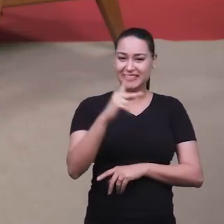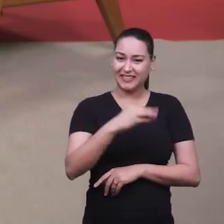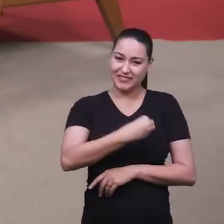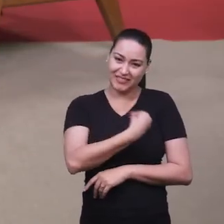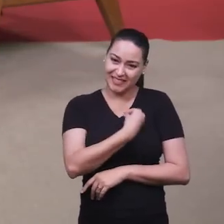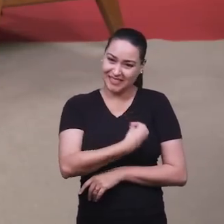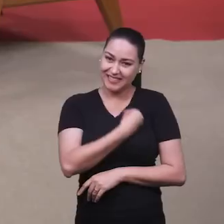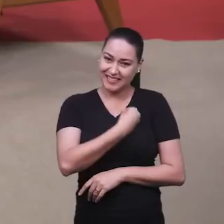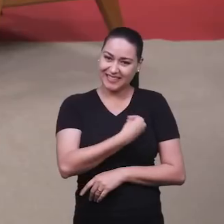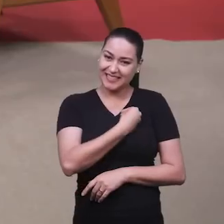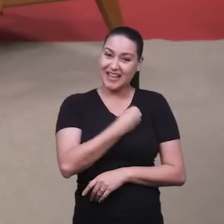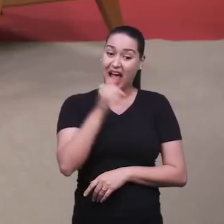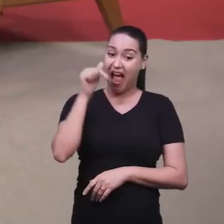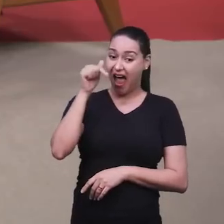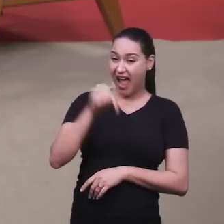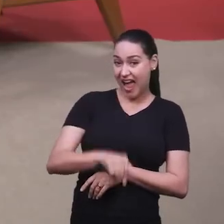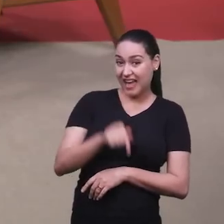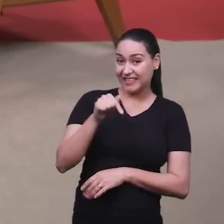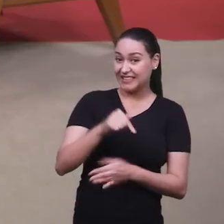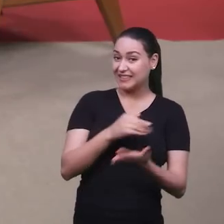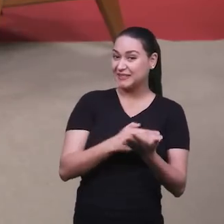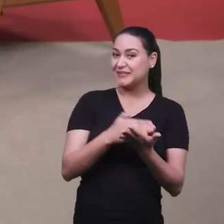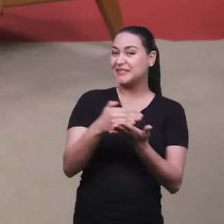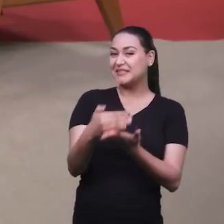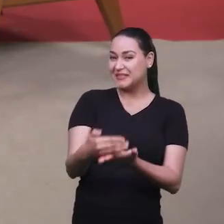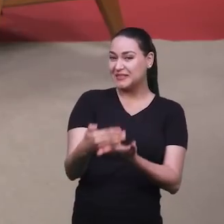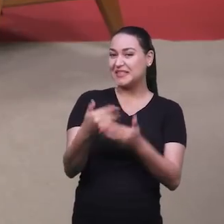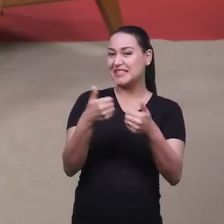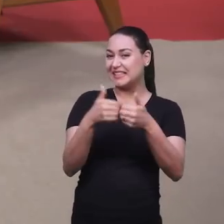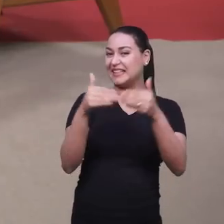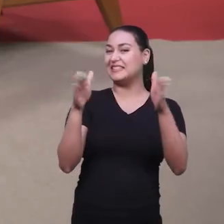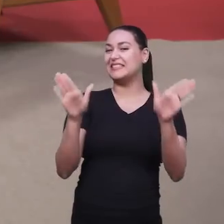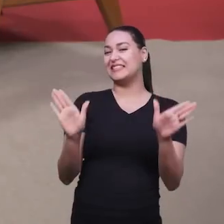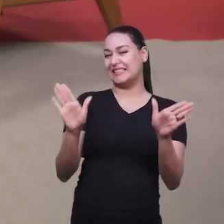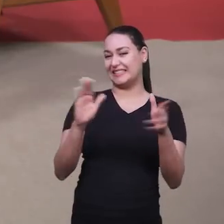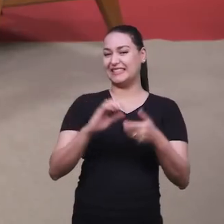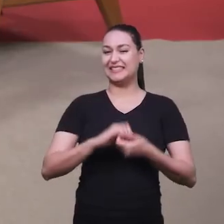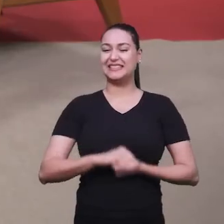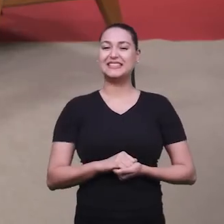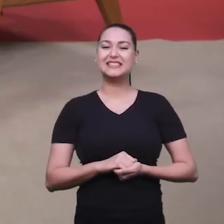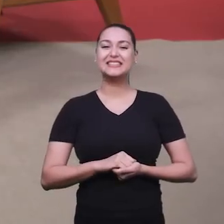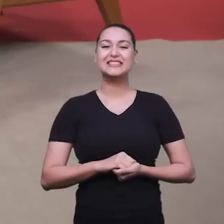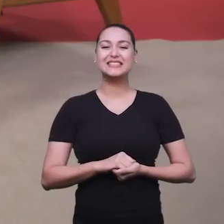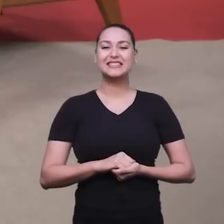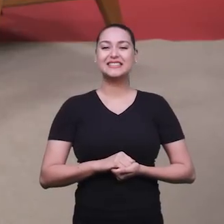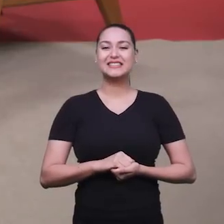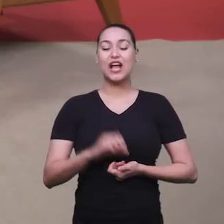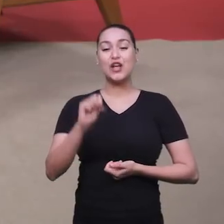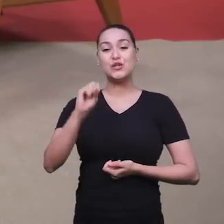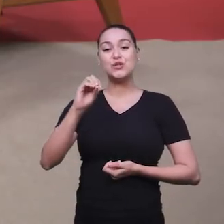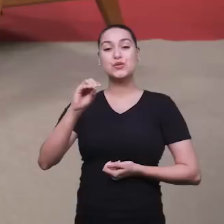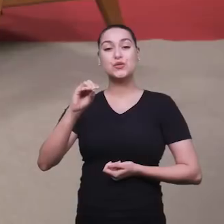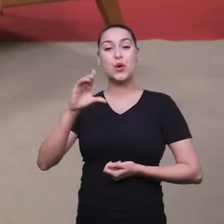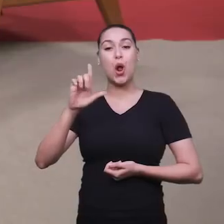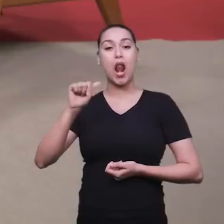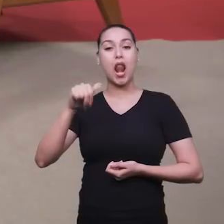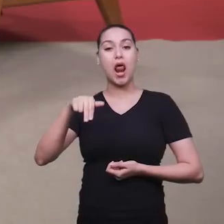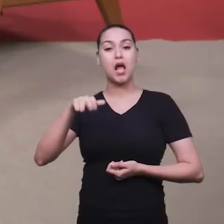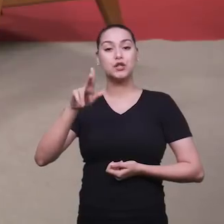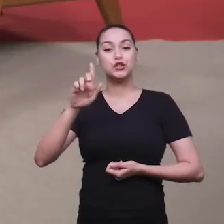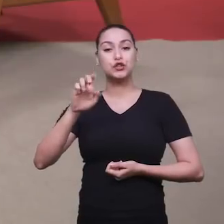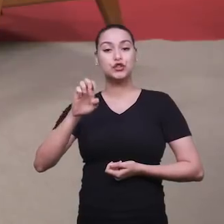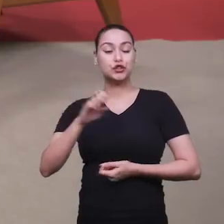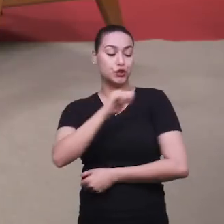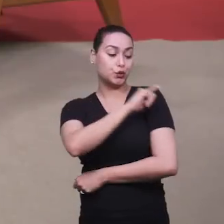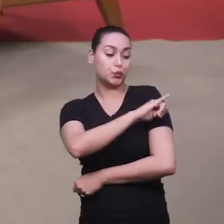sua participação que será trazida aqui no início, aqui na abertura do quadro Lições do Manaim. Solange Fernandes, do